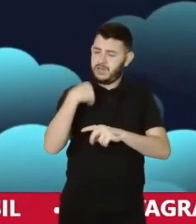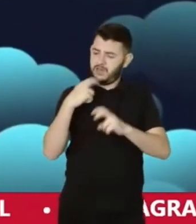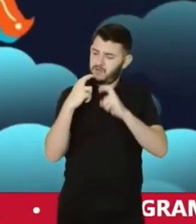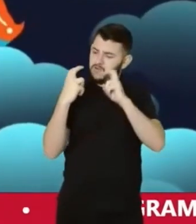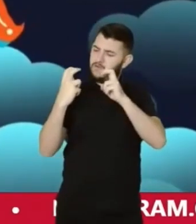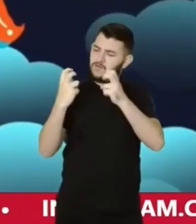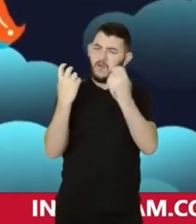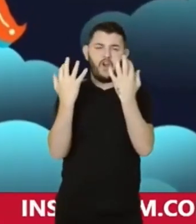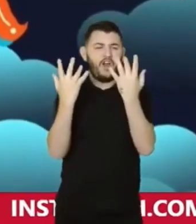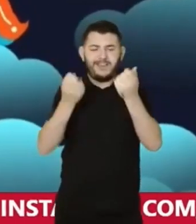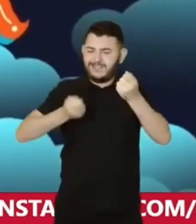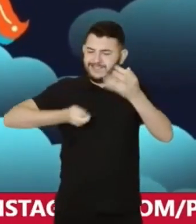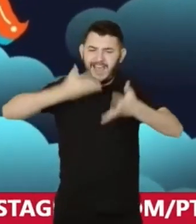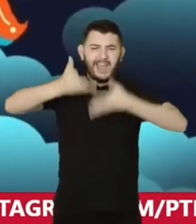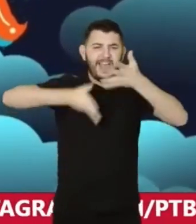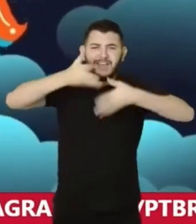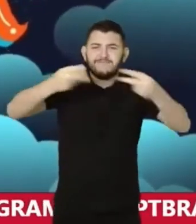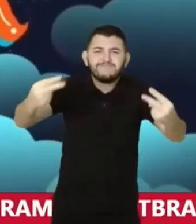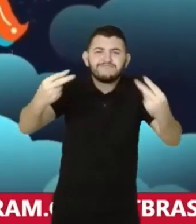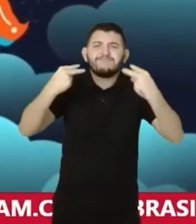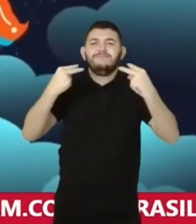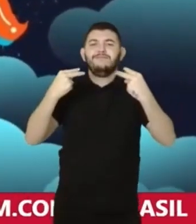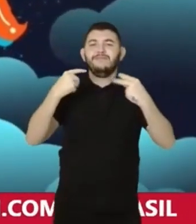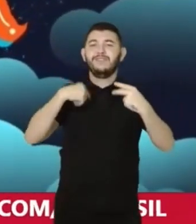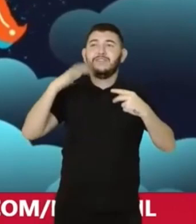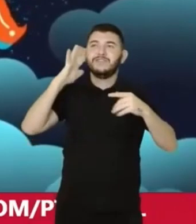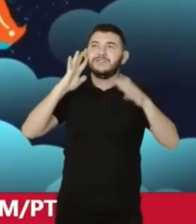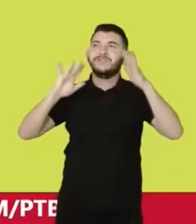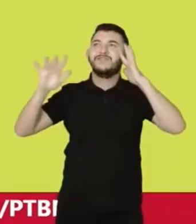tenho sonhos pra viver.